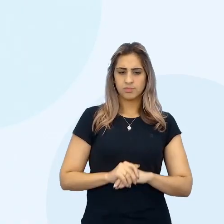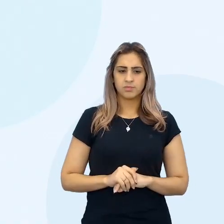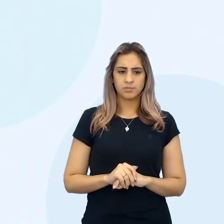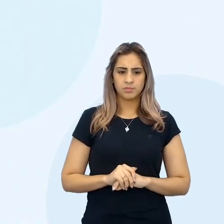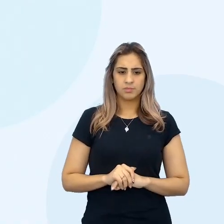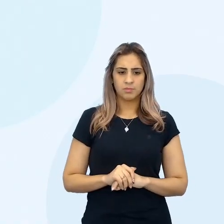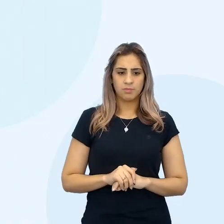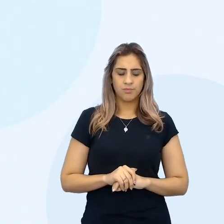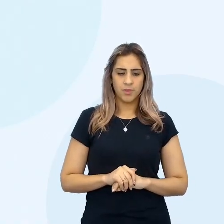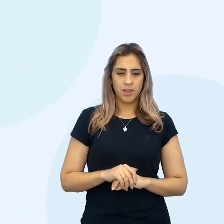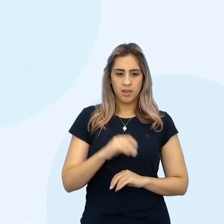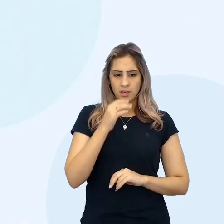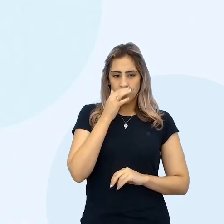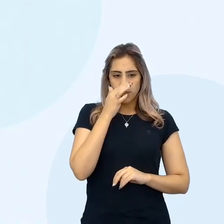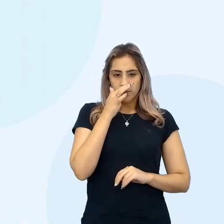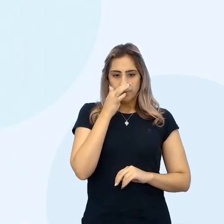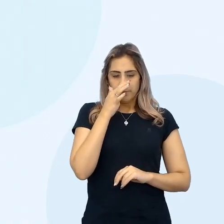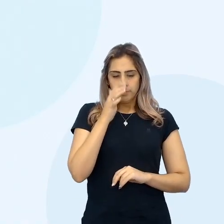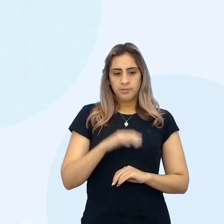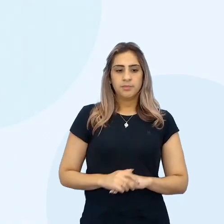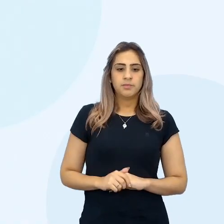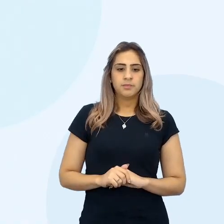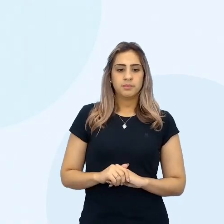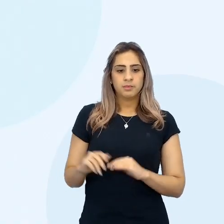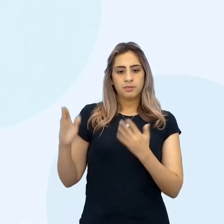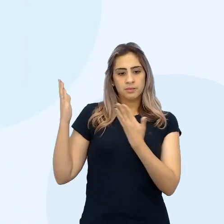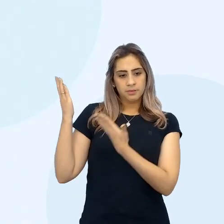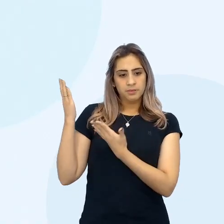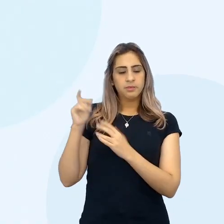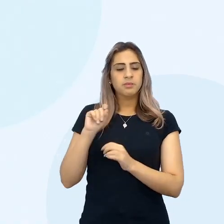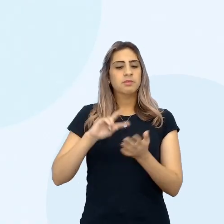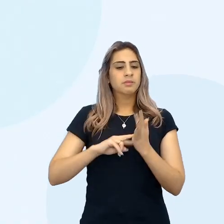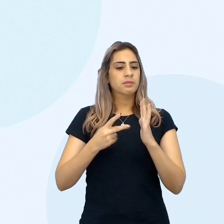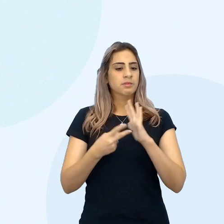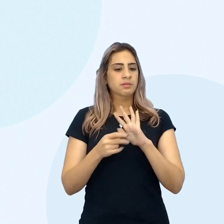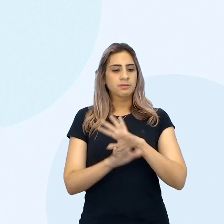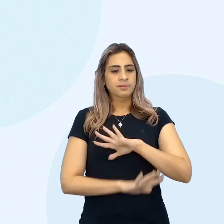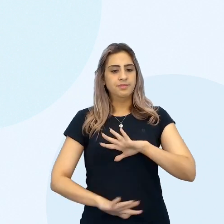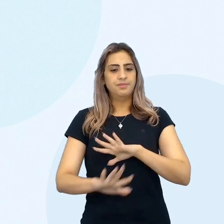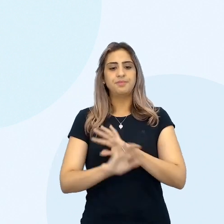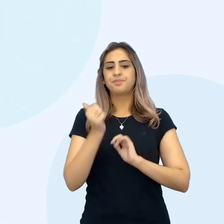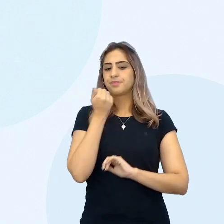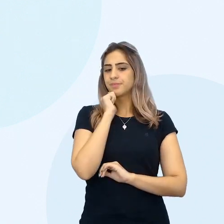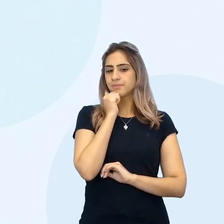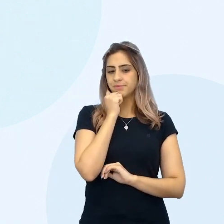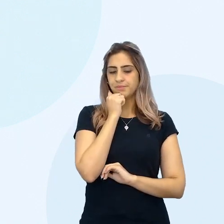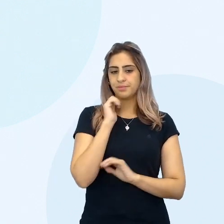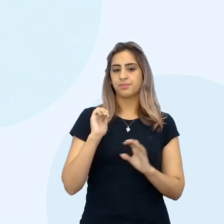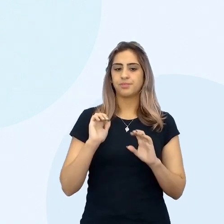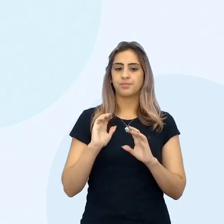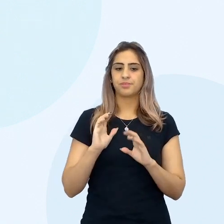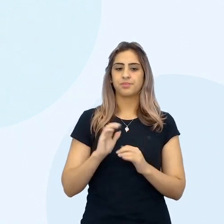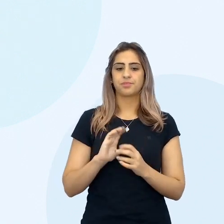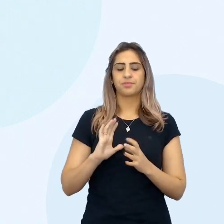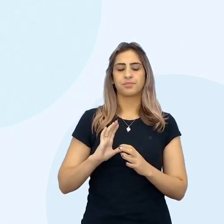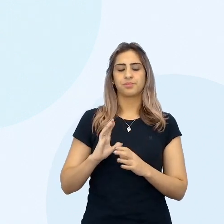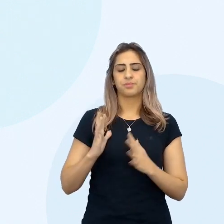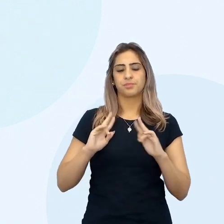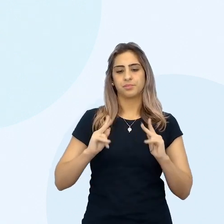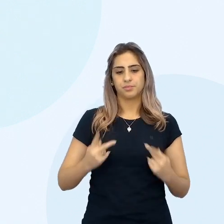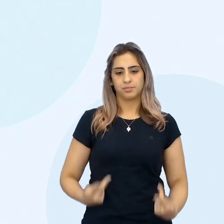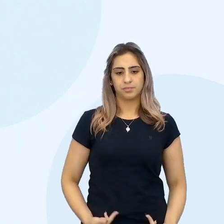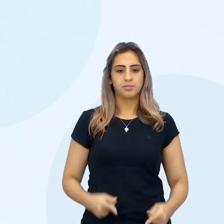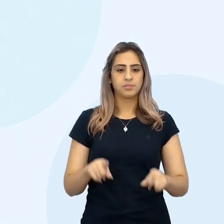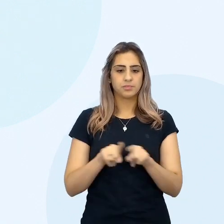acionada. Fui no botão errado. Ciência em Ação. E ele é do quê? De que área mesmo? Ciências da natureza e suas tecnologias. Biologia,